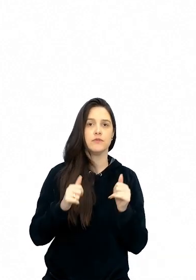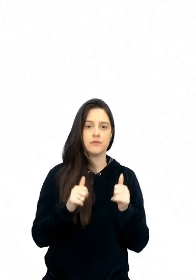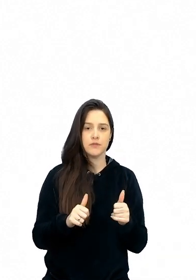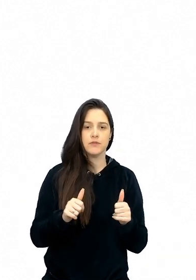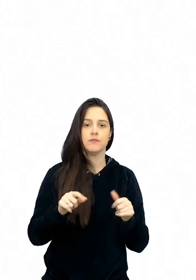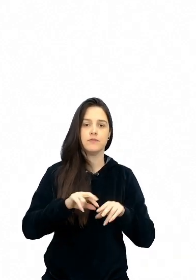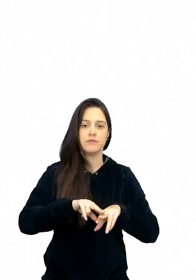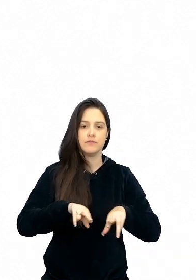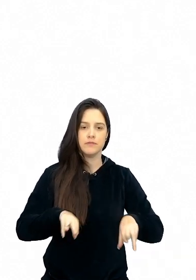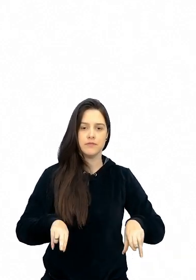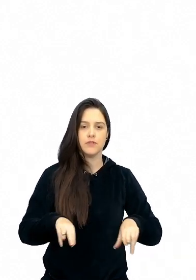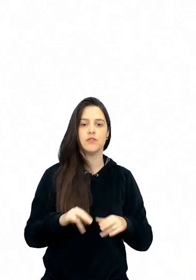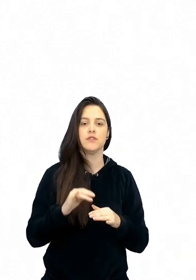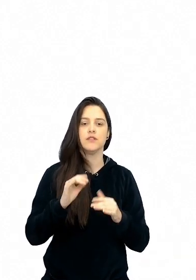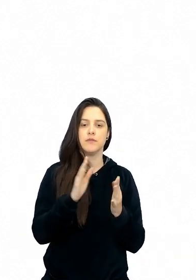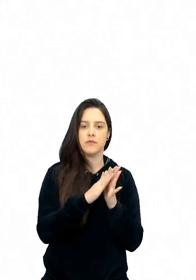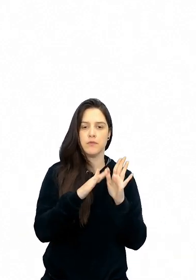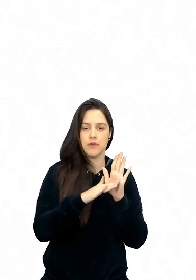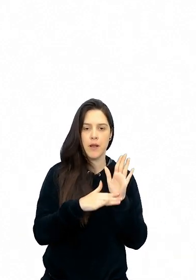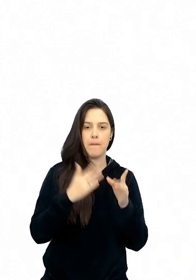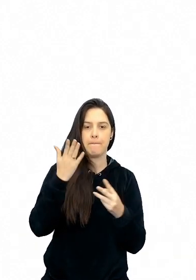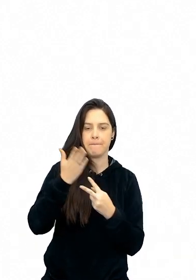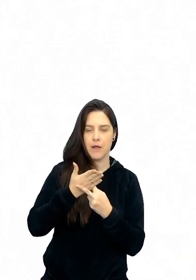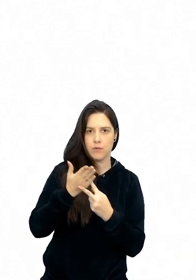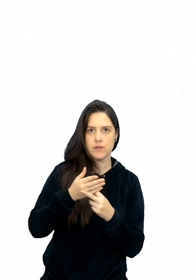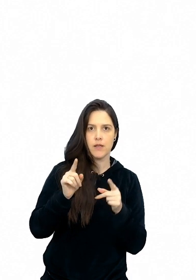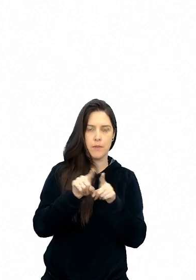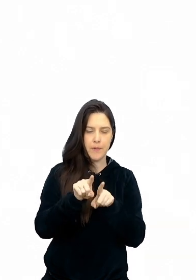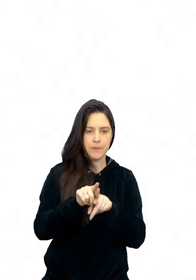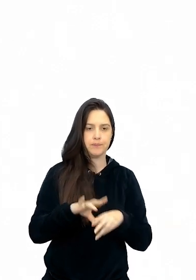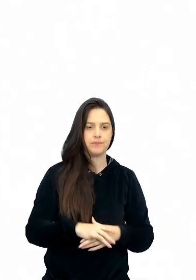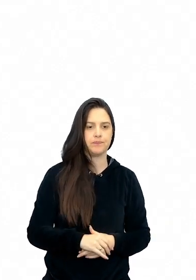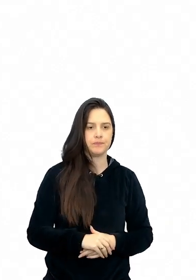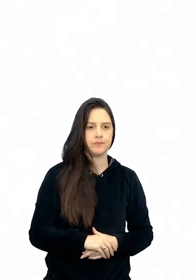esse desdobramento da pauta na escola.